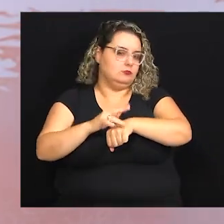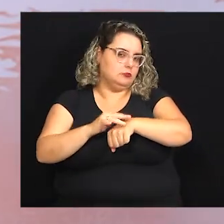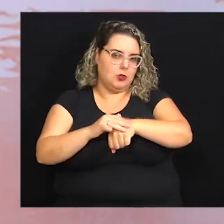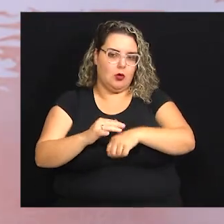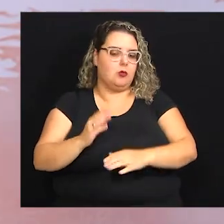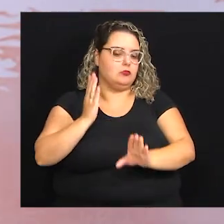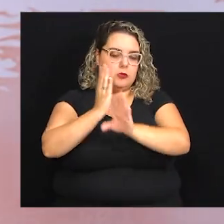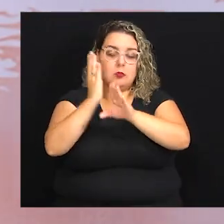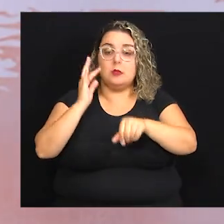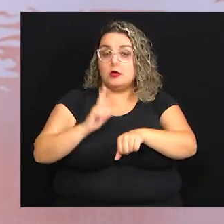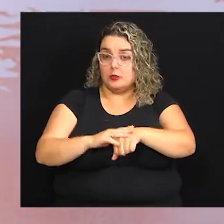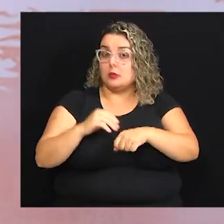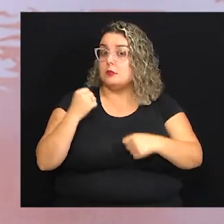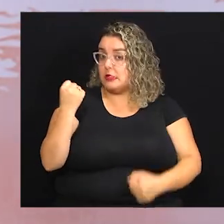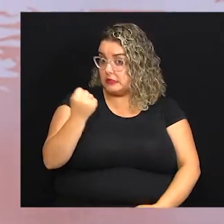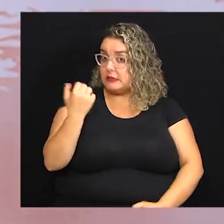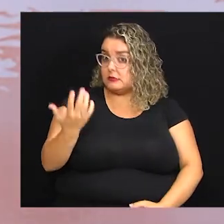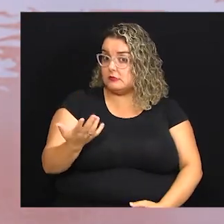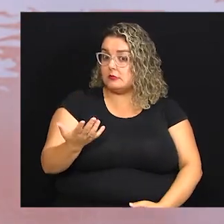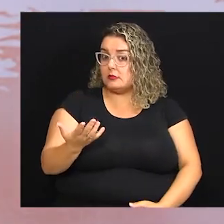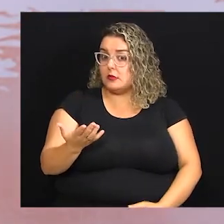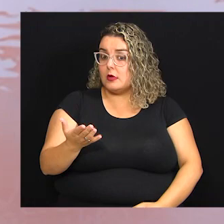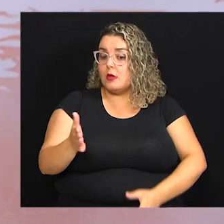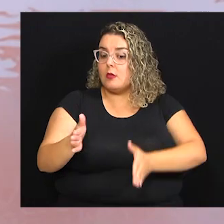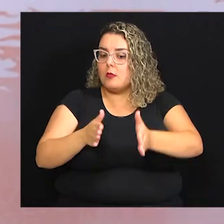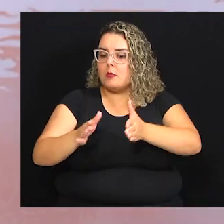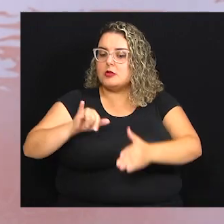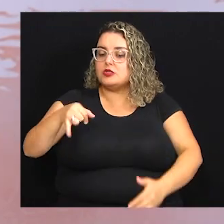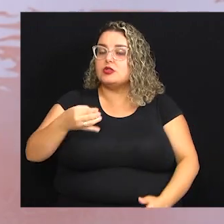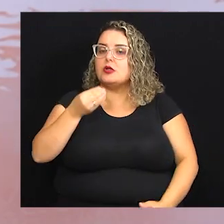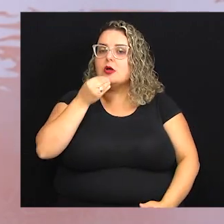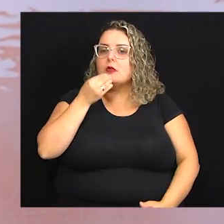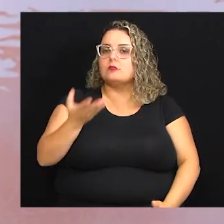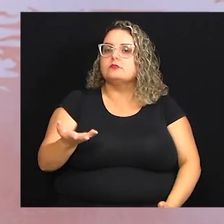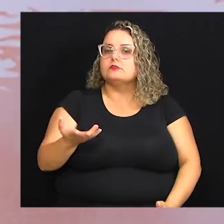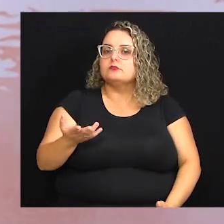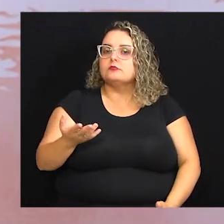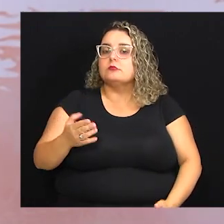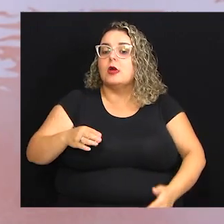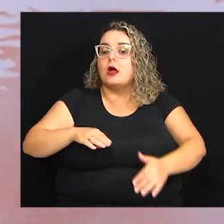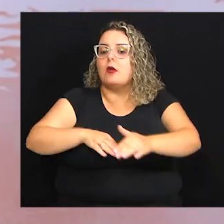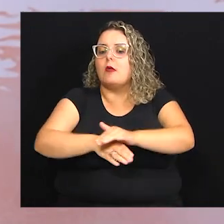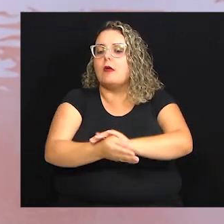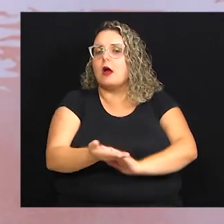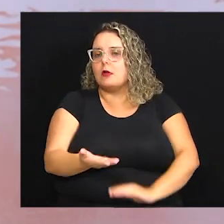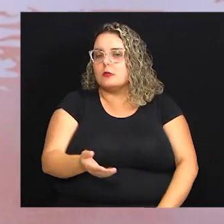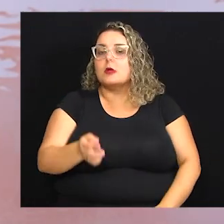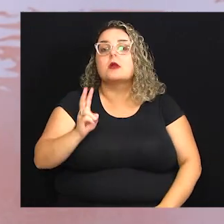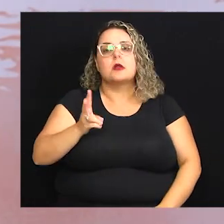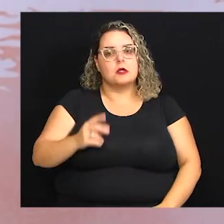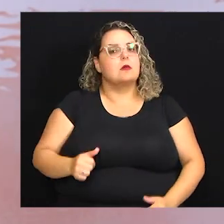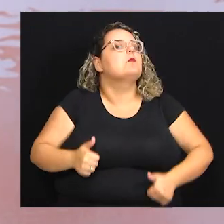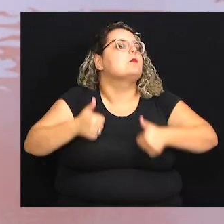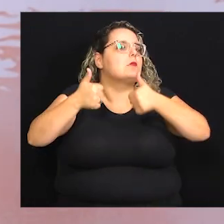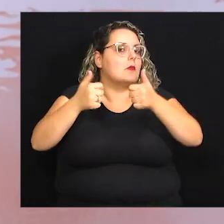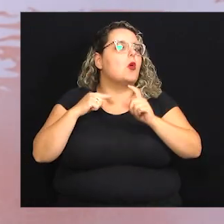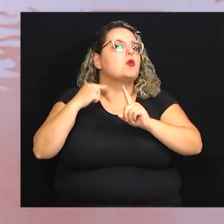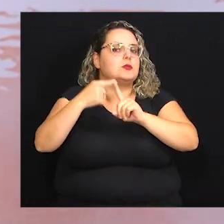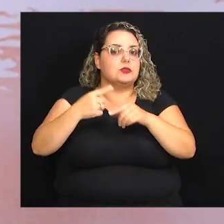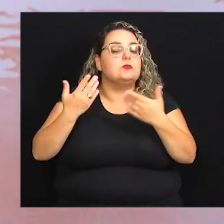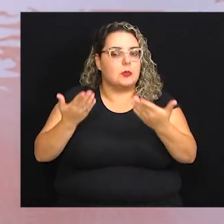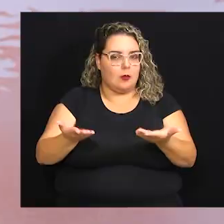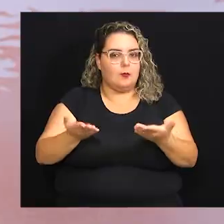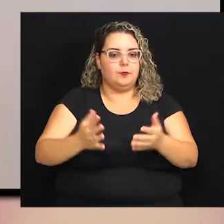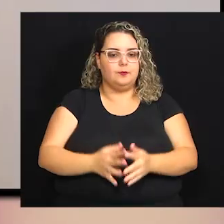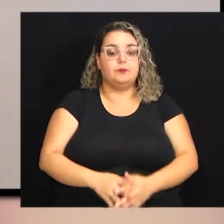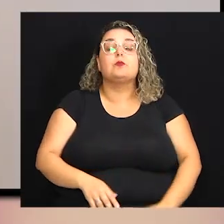acabou de descobrir uma doença mais grave, né? Hora de aproveitar esse momento para rever hábitos. E isso é sempre muito positivo,